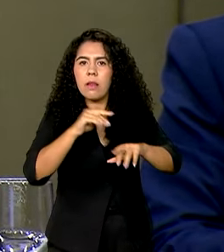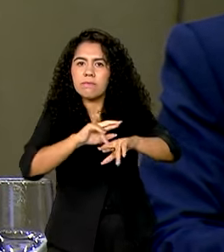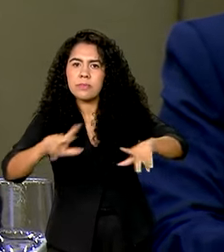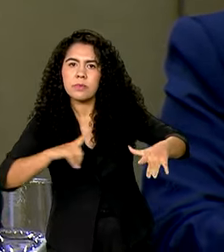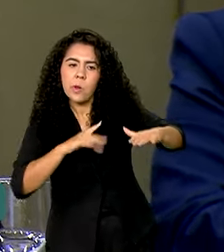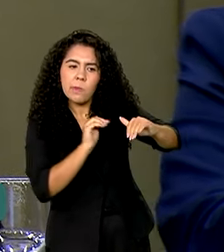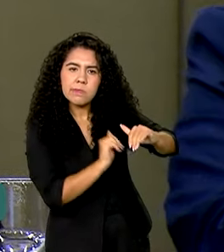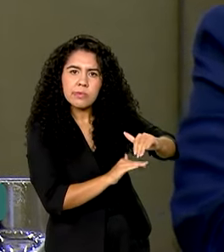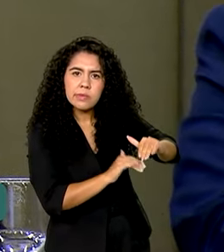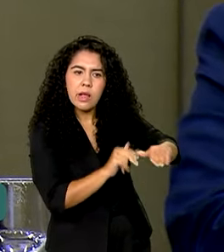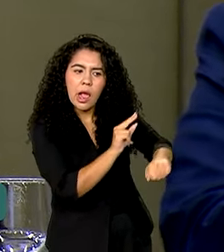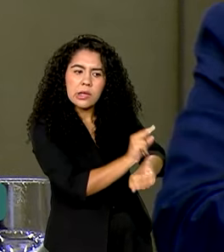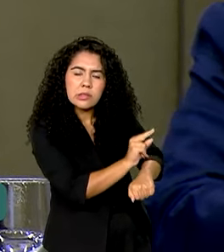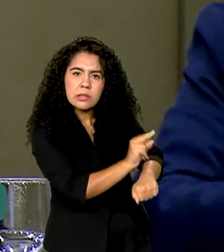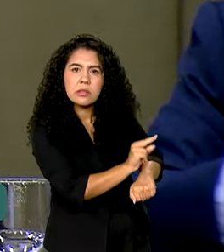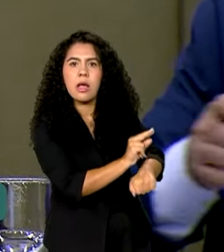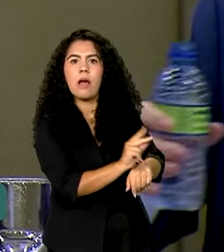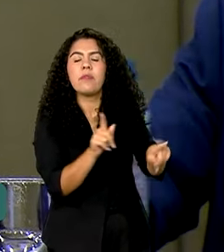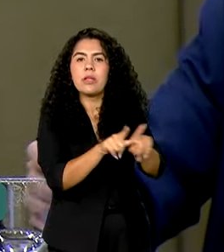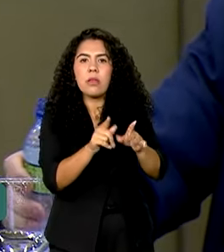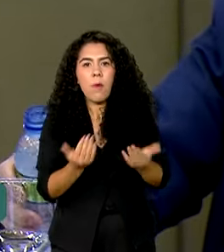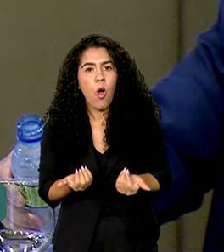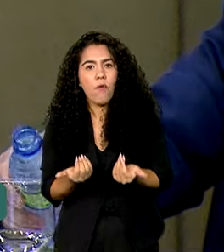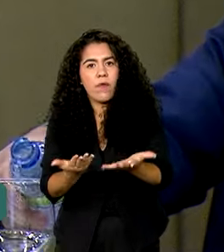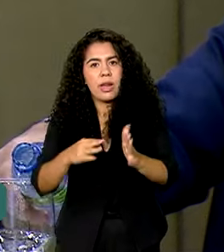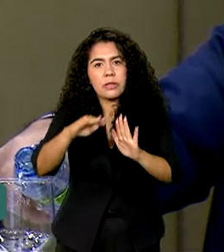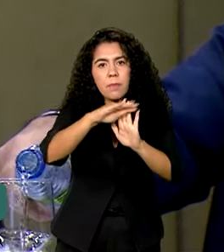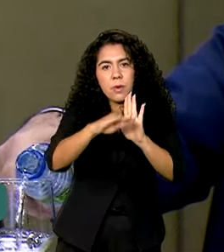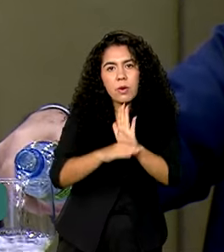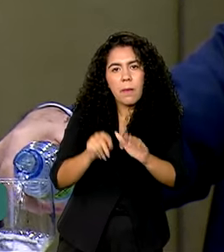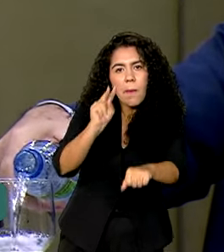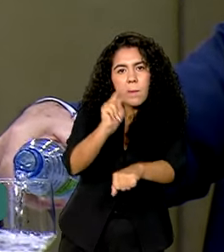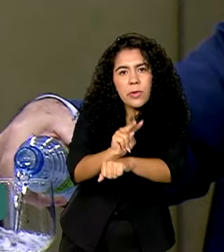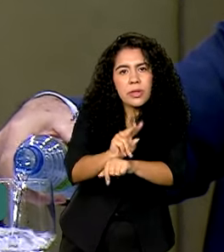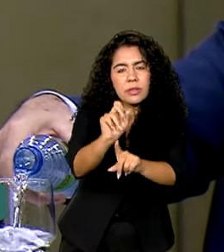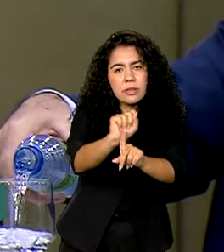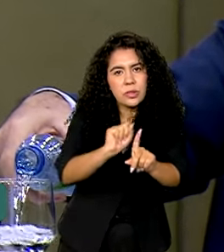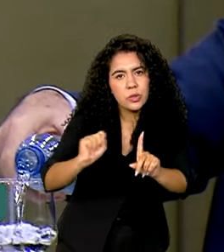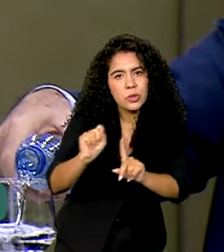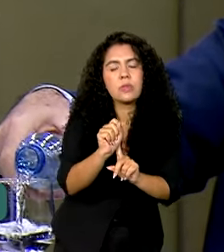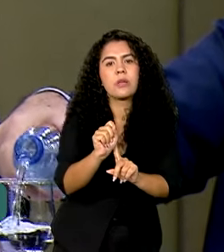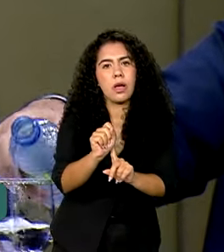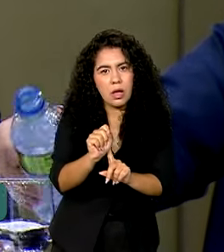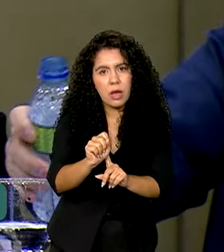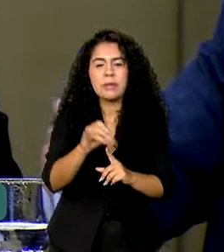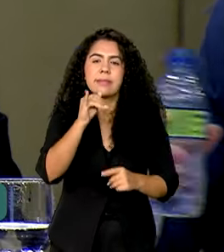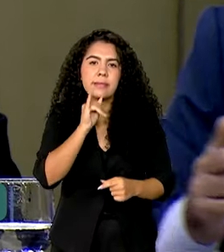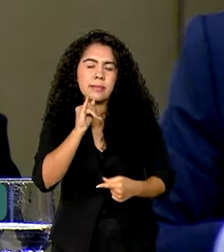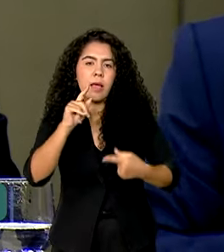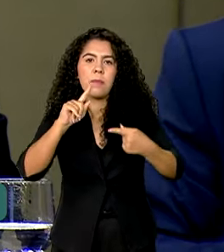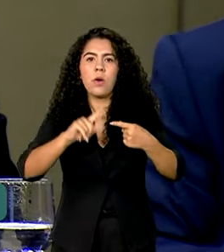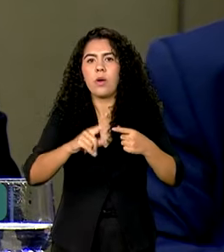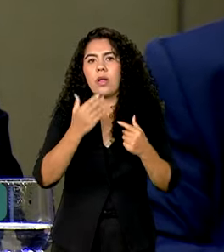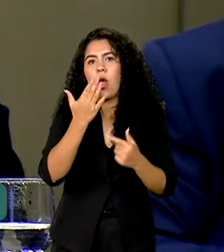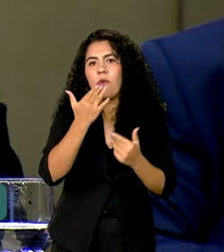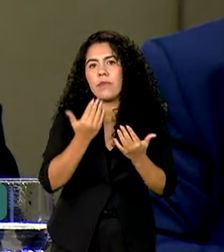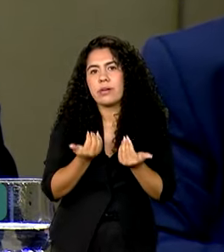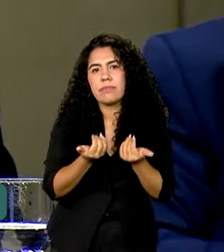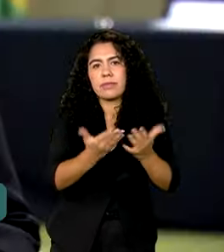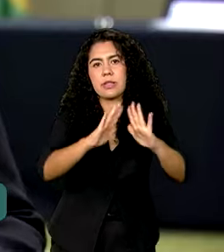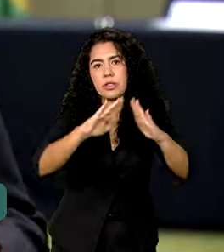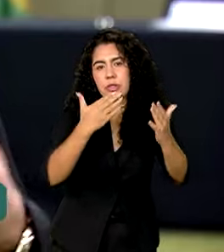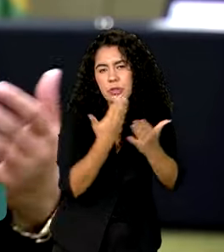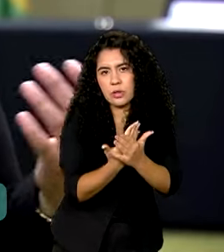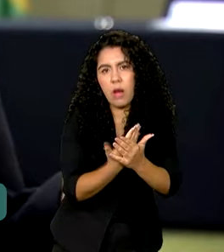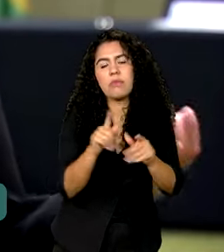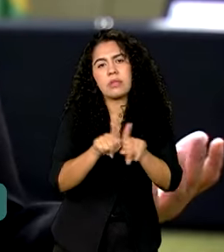alimentares, fornecendo programas de proteção social, como o de alimentação escolar, entre